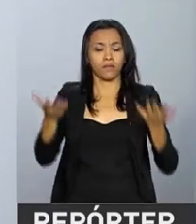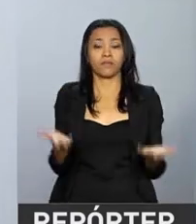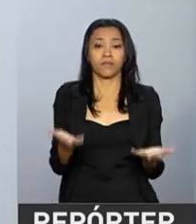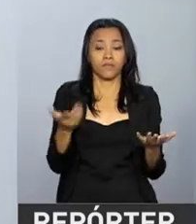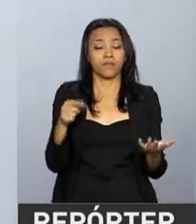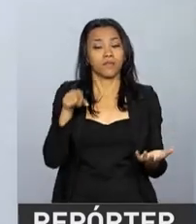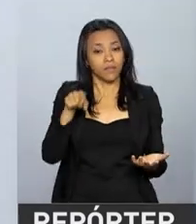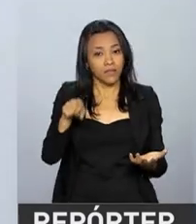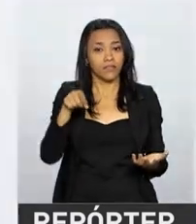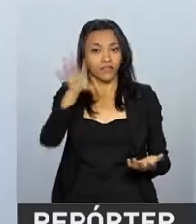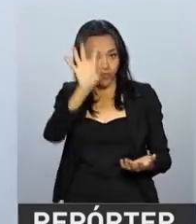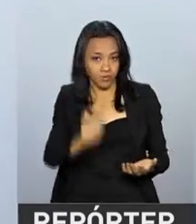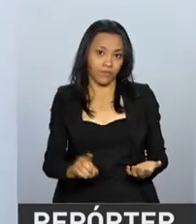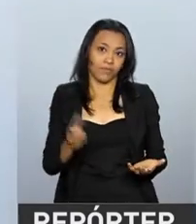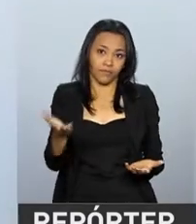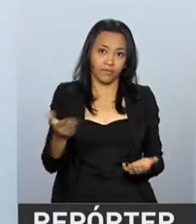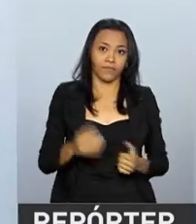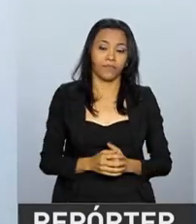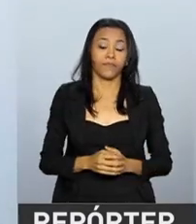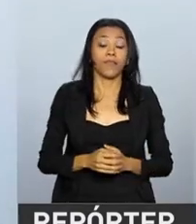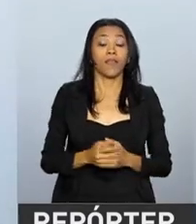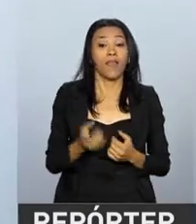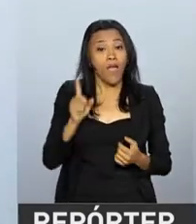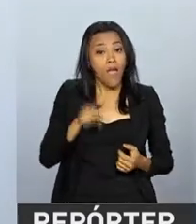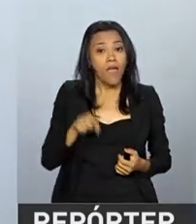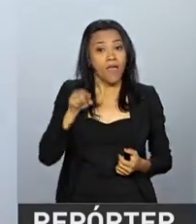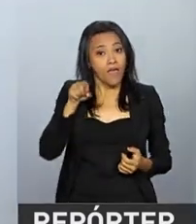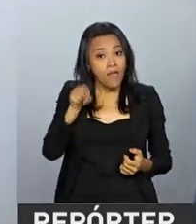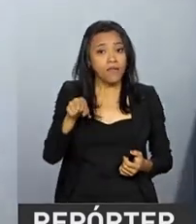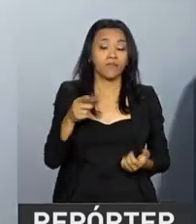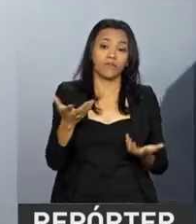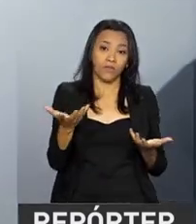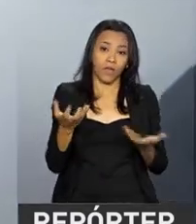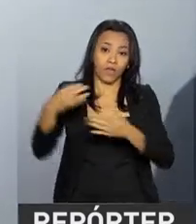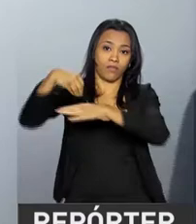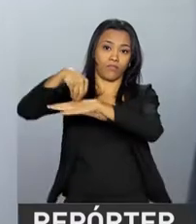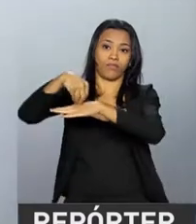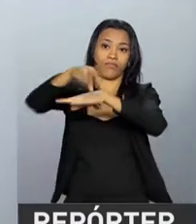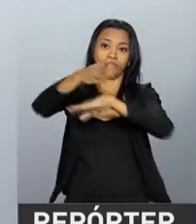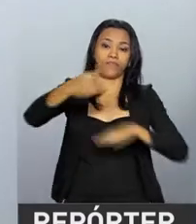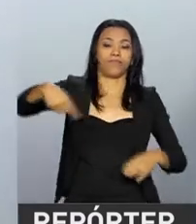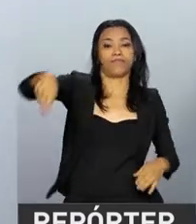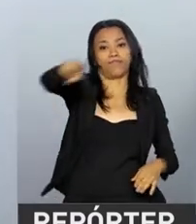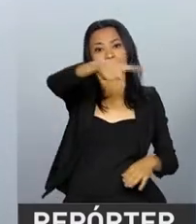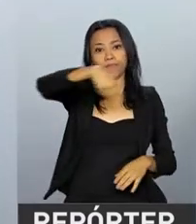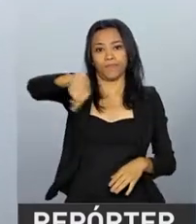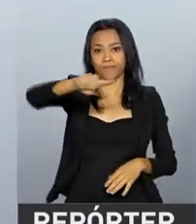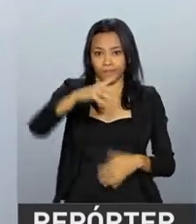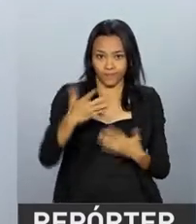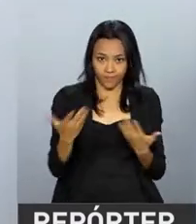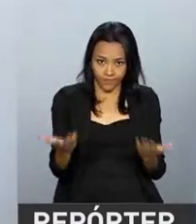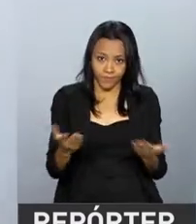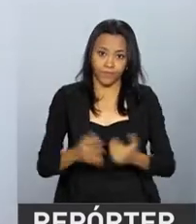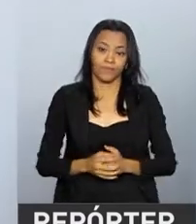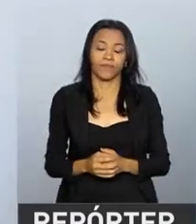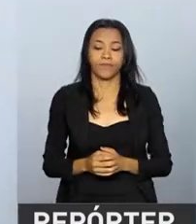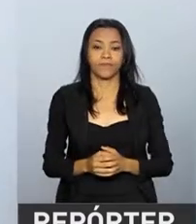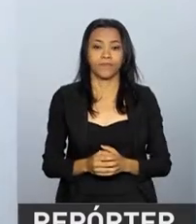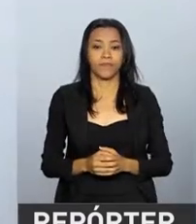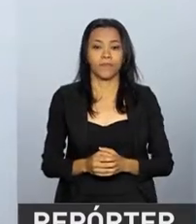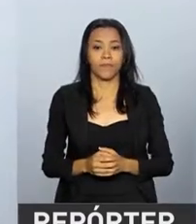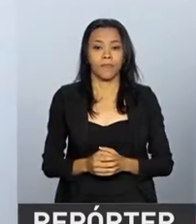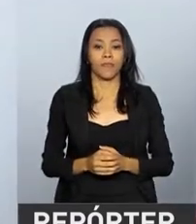desse direito e esse é essa mensagem que eu gostaria de trazer para vocês